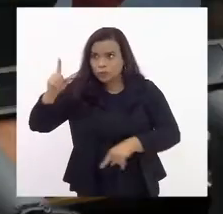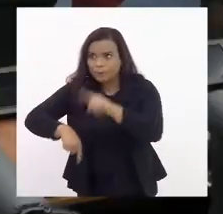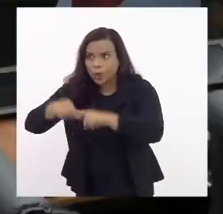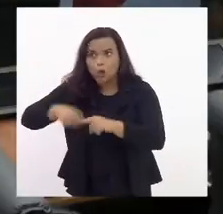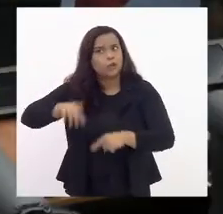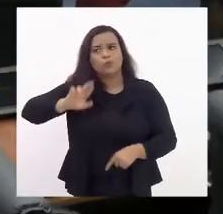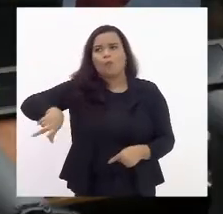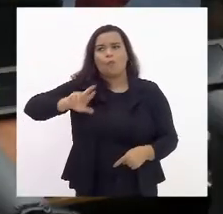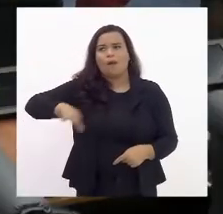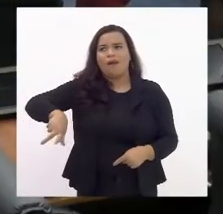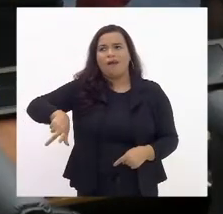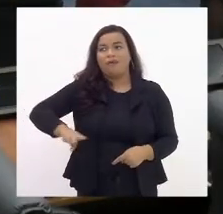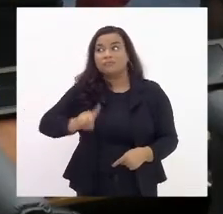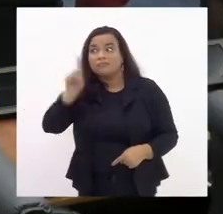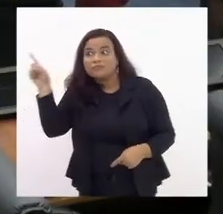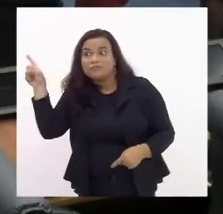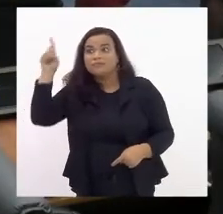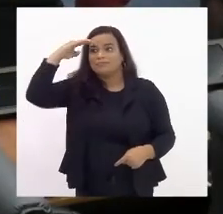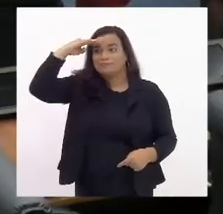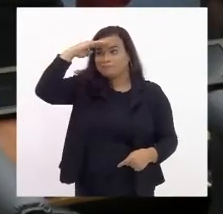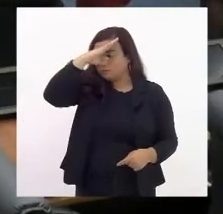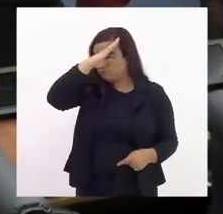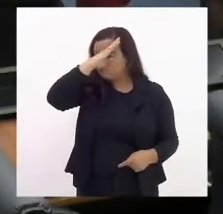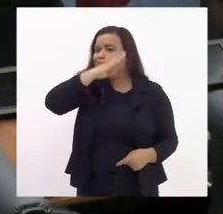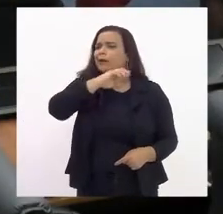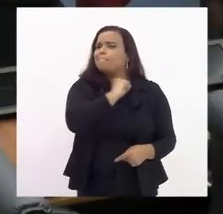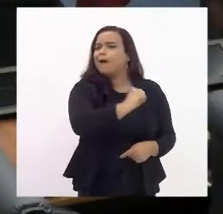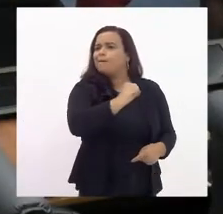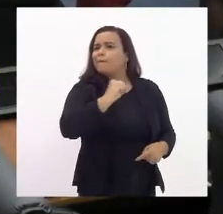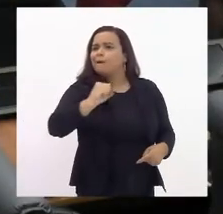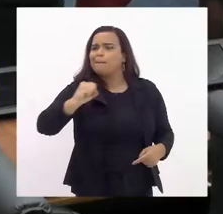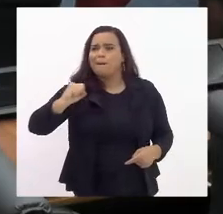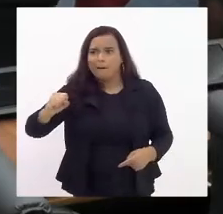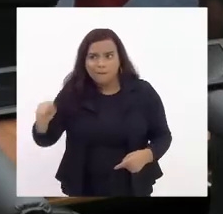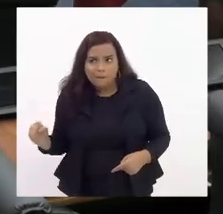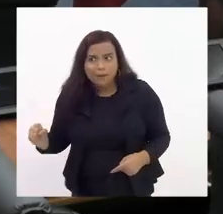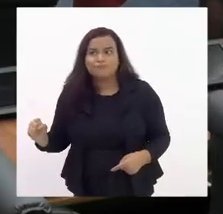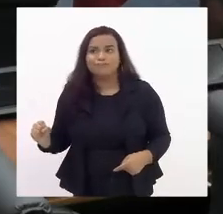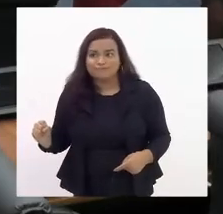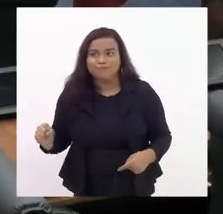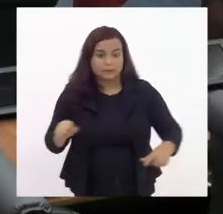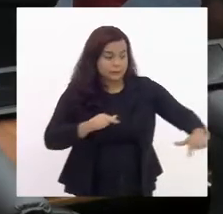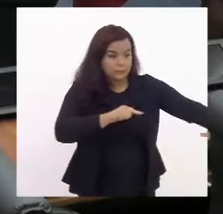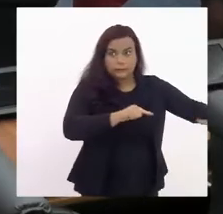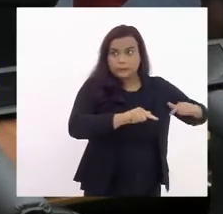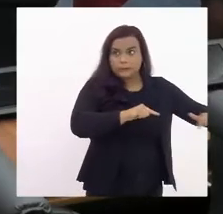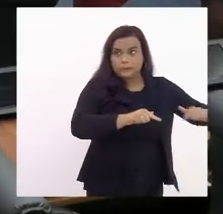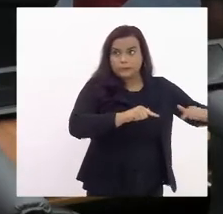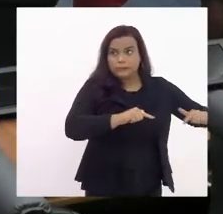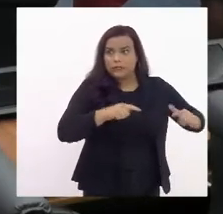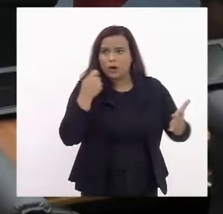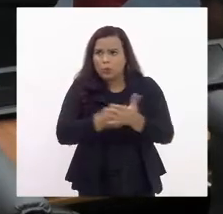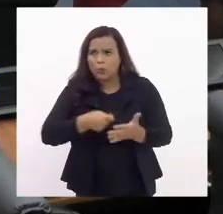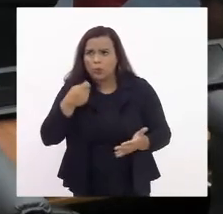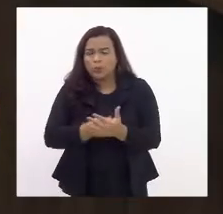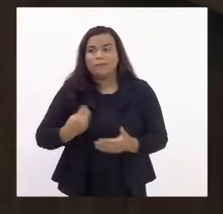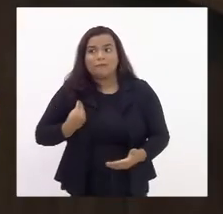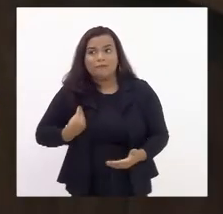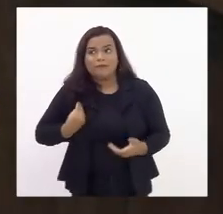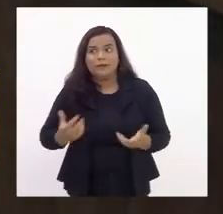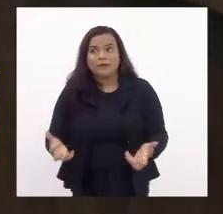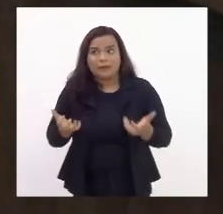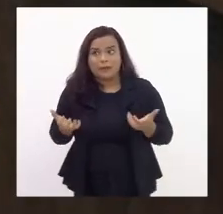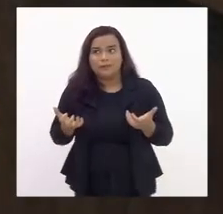Bolsonaro, seu genocida, trabalhador, está na luta pela vida. O